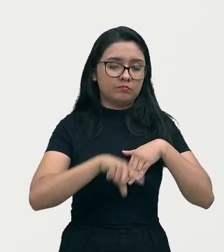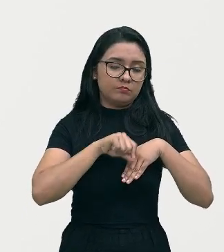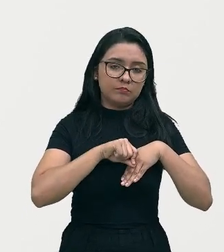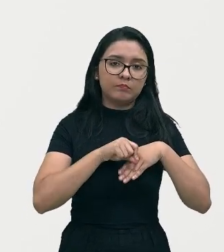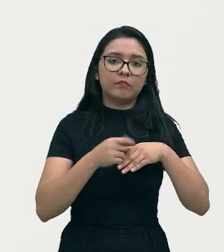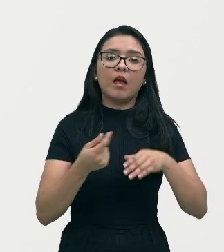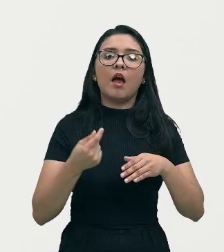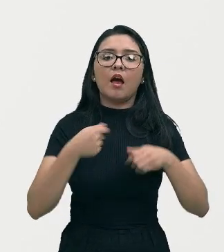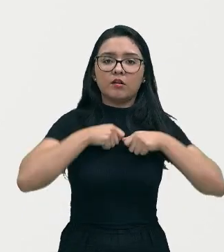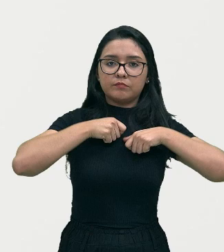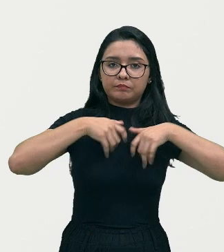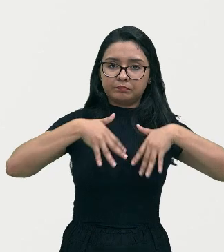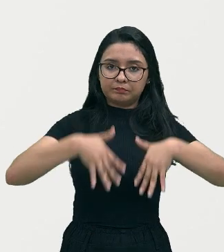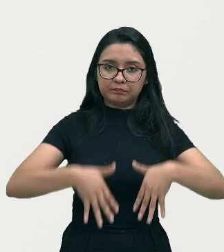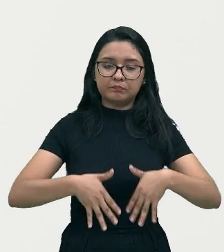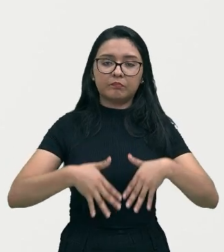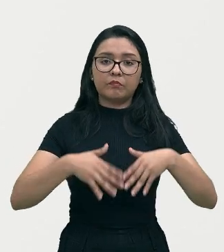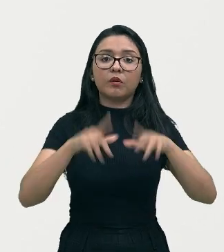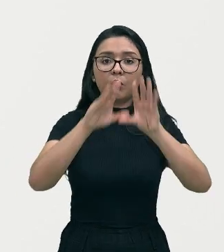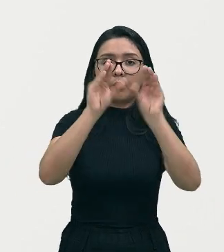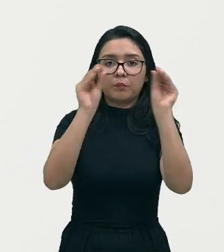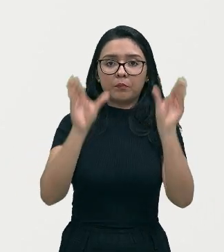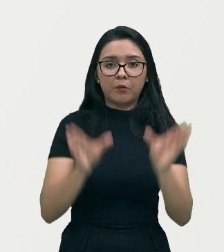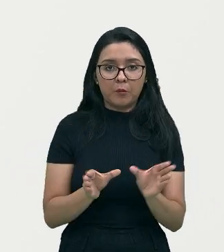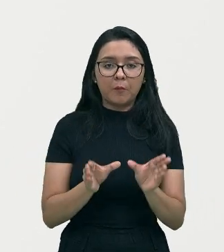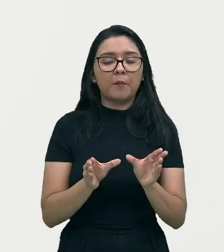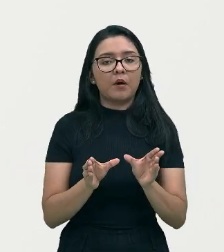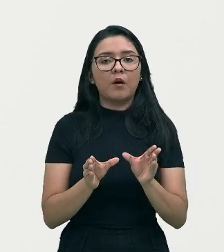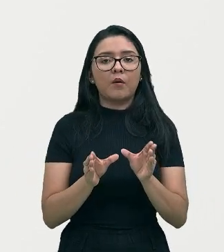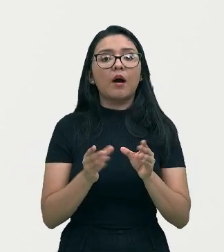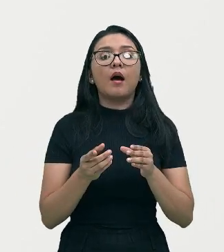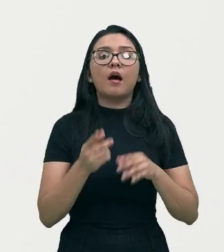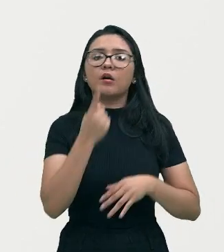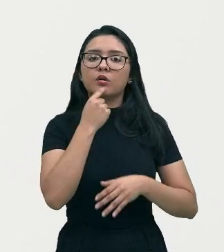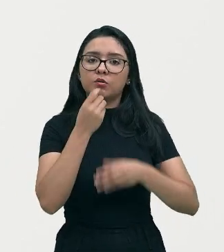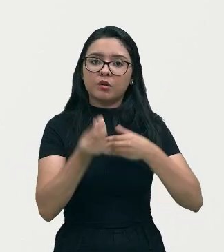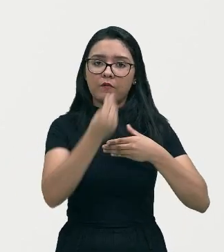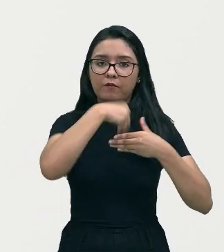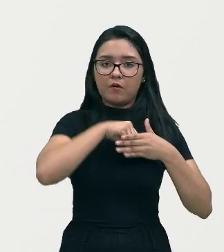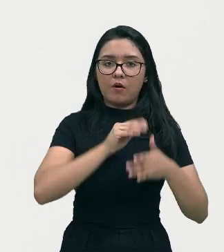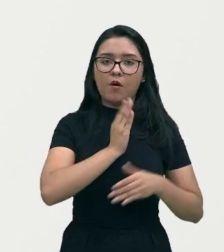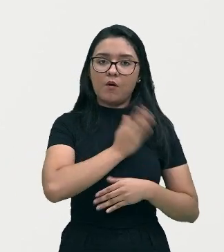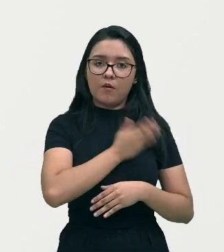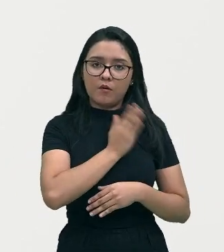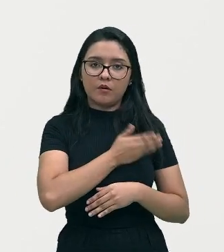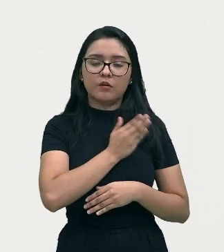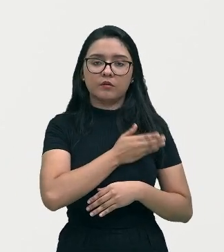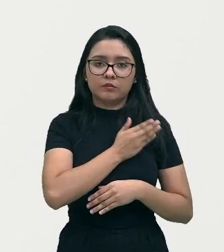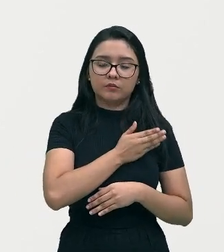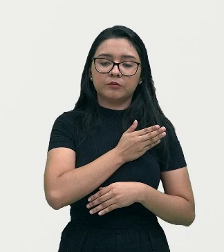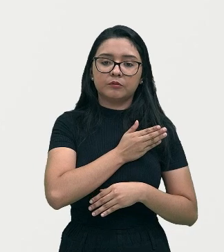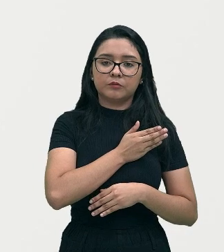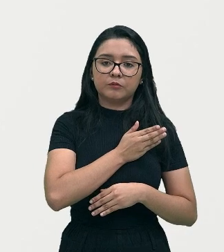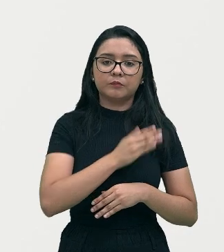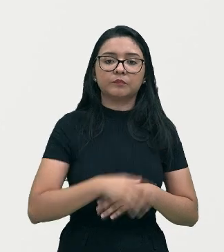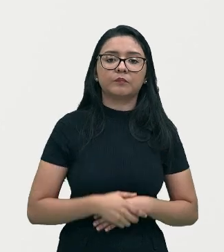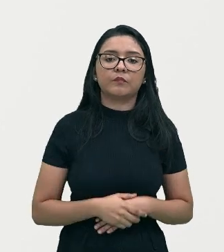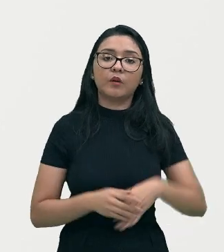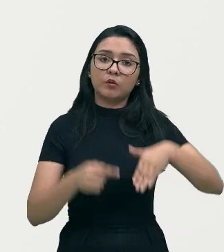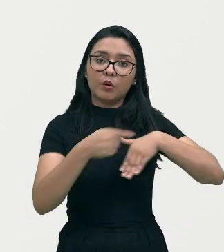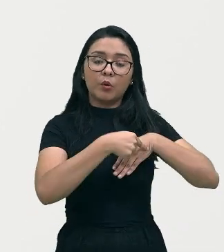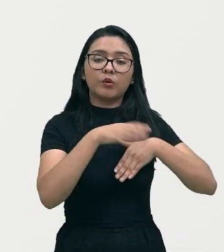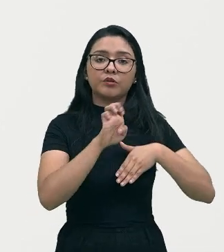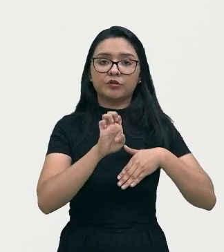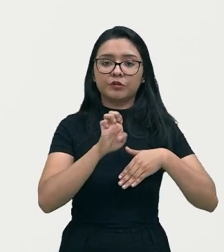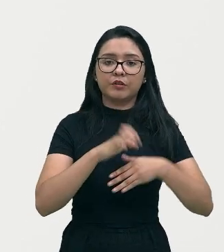pulmões, ocorre a troca gasosa, esse sangue retorna para o coração, né, através do átrio esquerdo, e aí